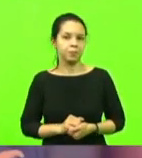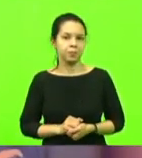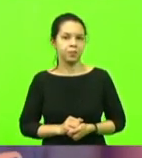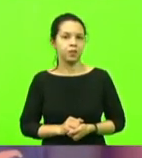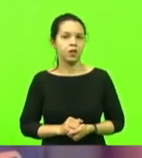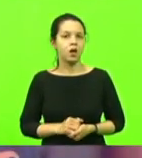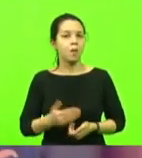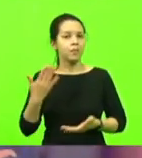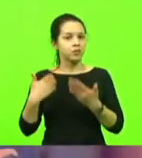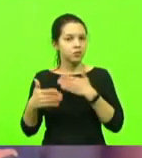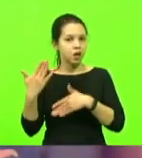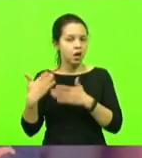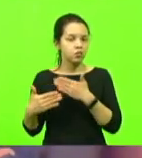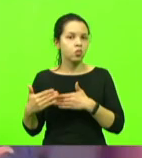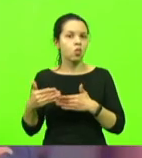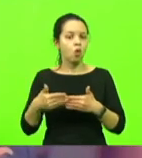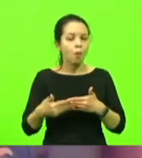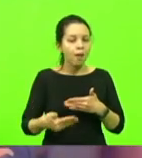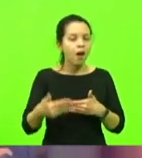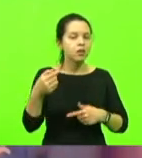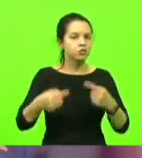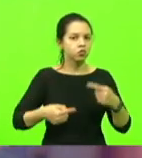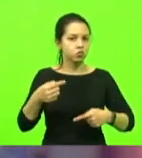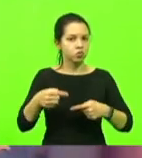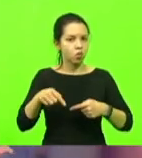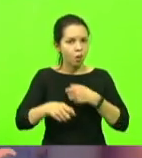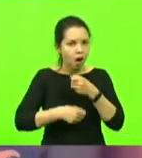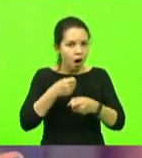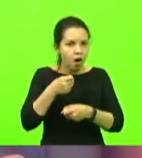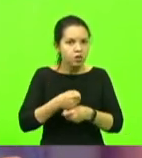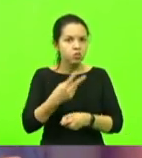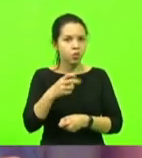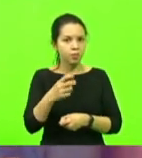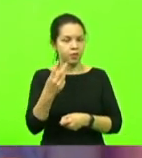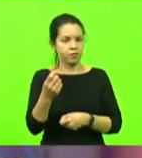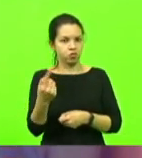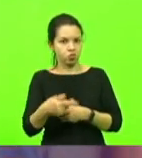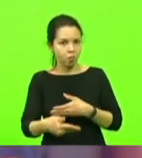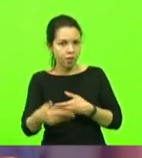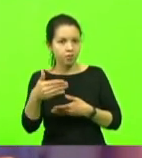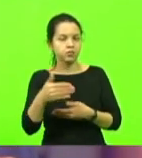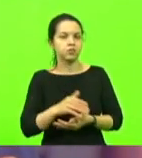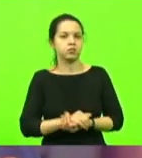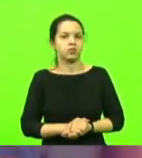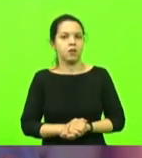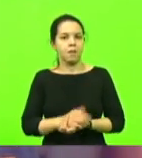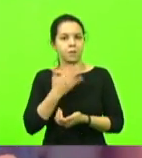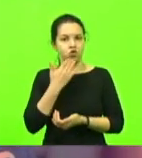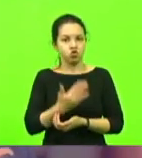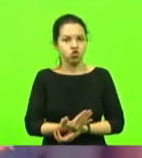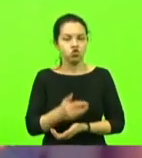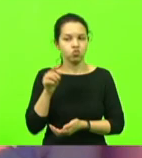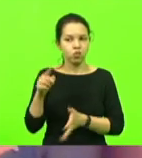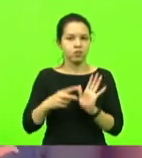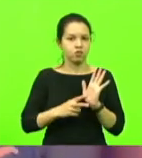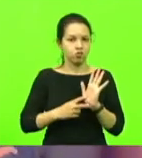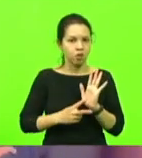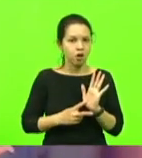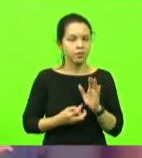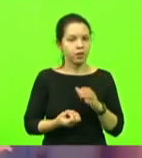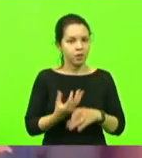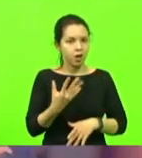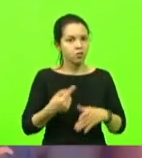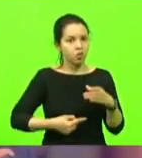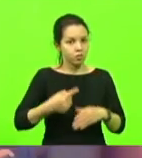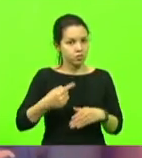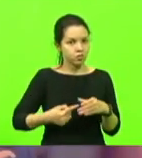no início deste ano, quando recebemos o pedido do Sinte para que fosse criado essa comissão,